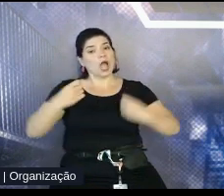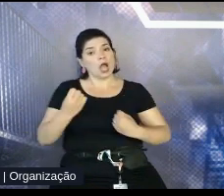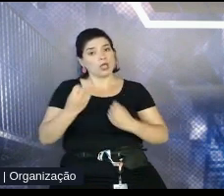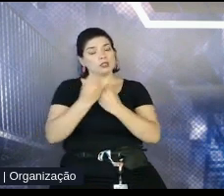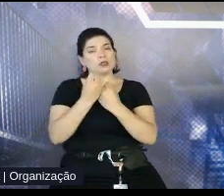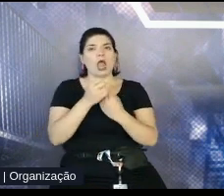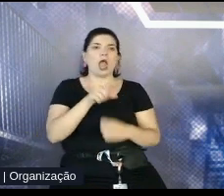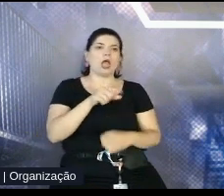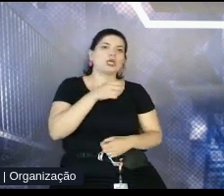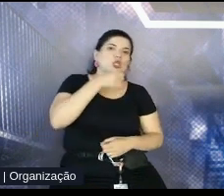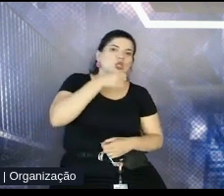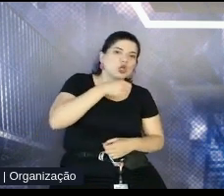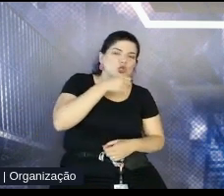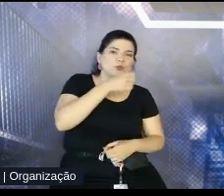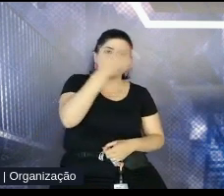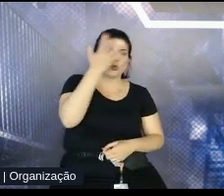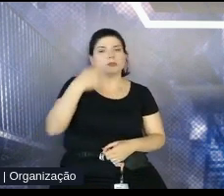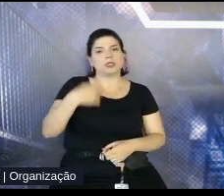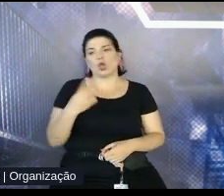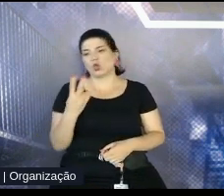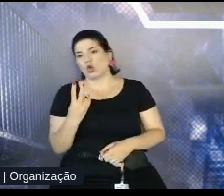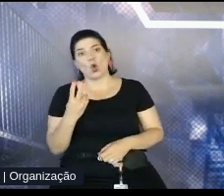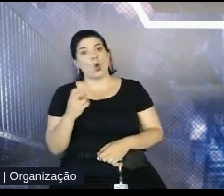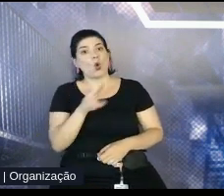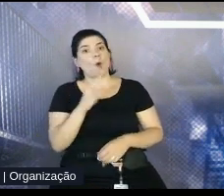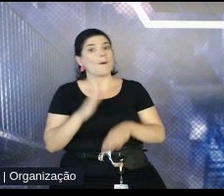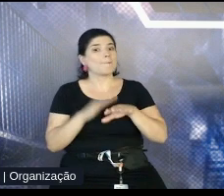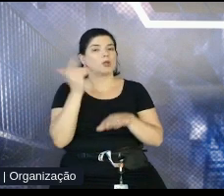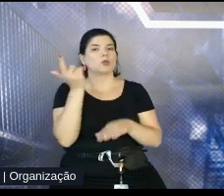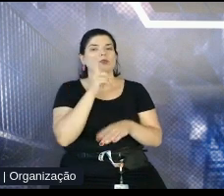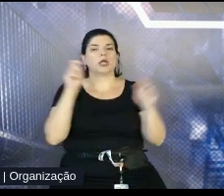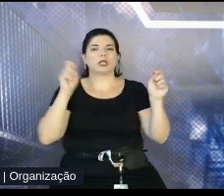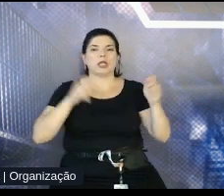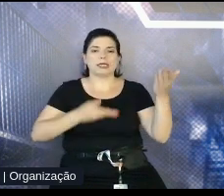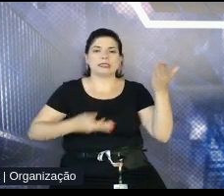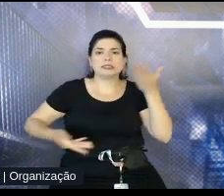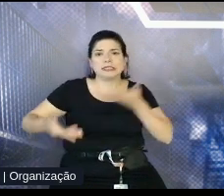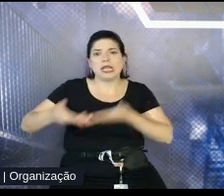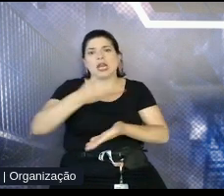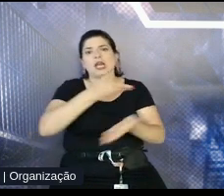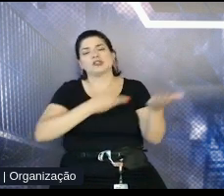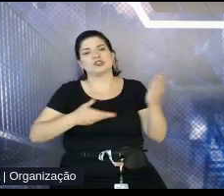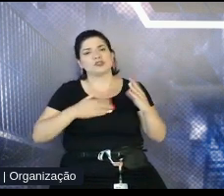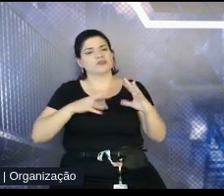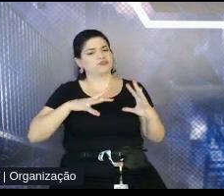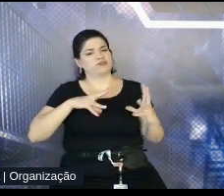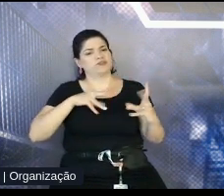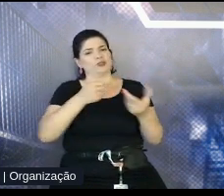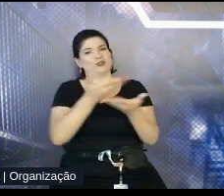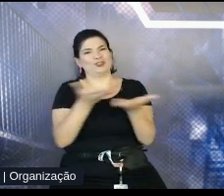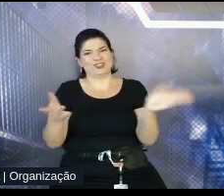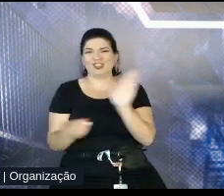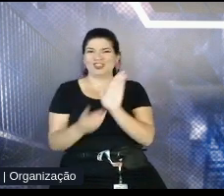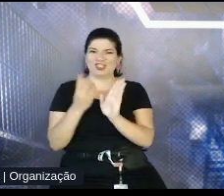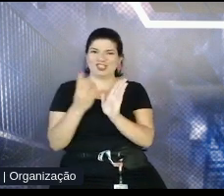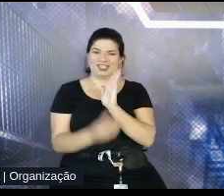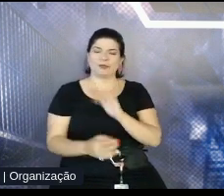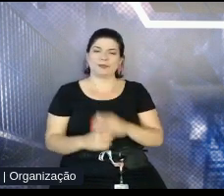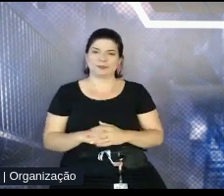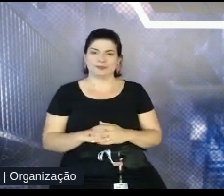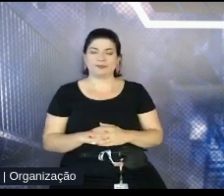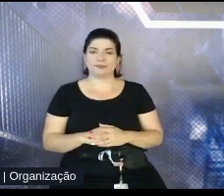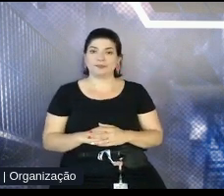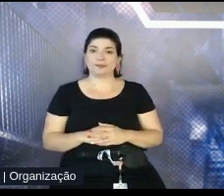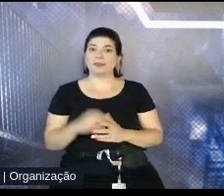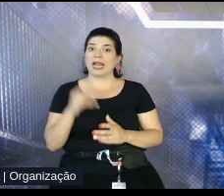idosos precisando de 2 ou mais para conseguir estar interagindo com esse mundo digital, né? E aí, quando a gente olha